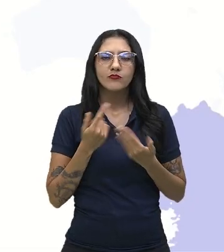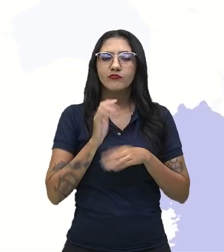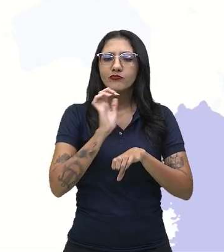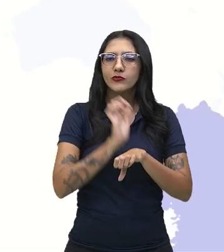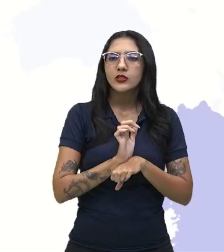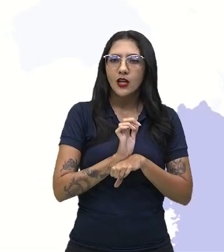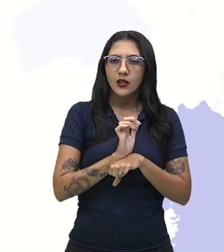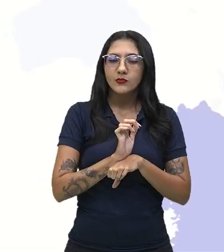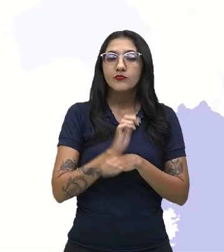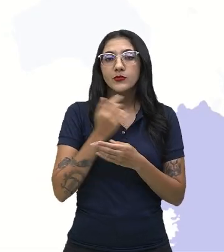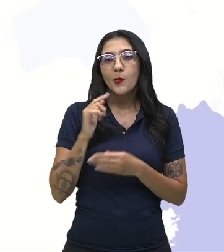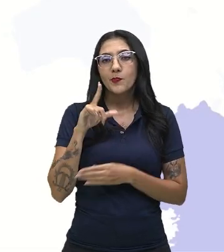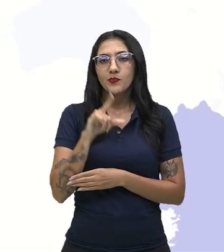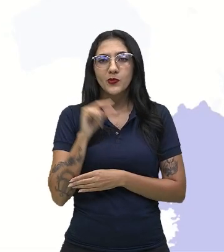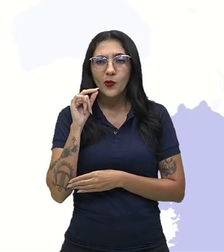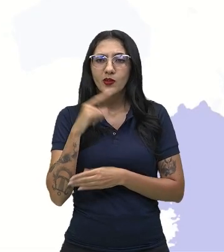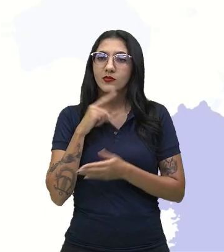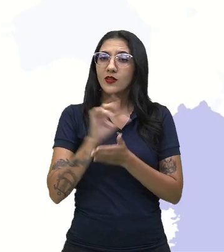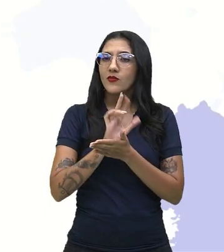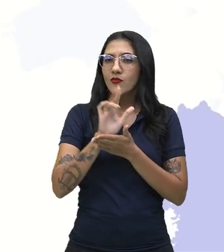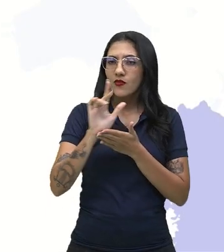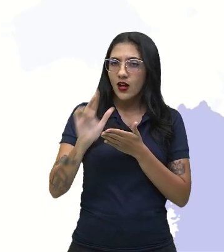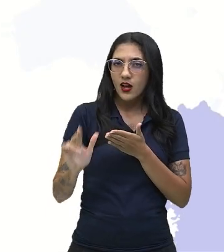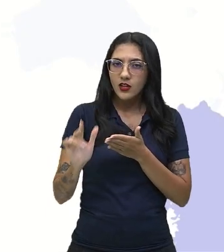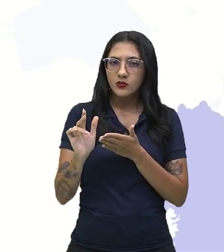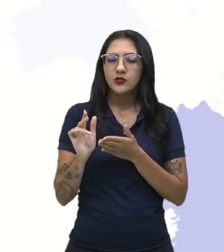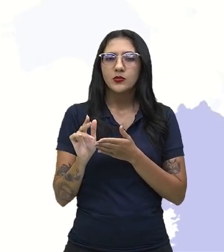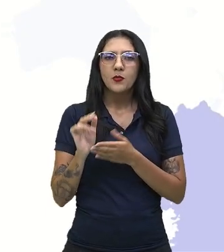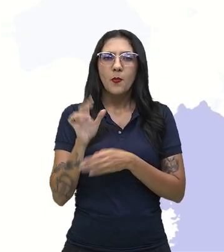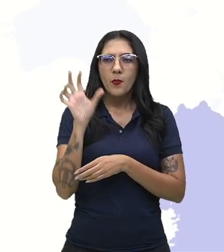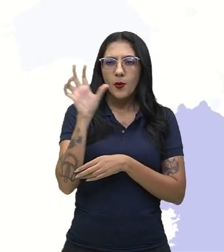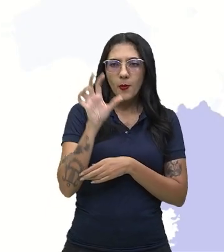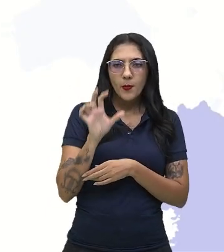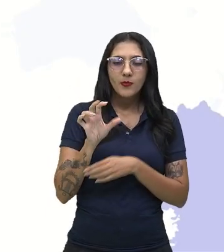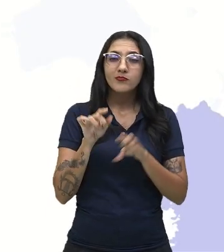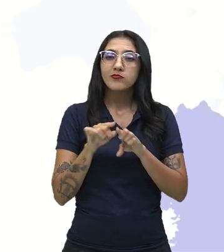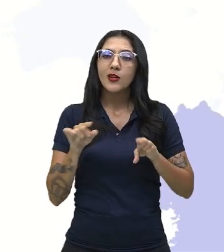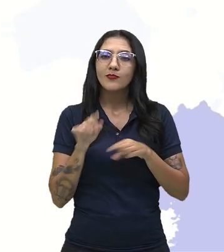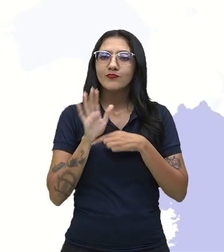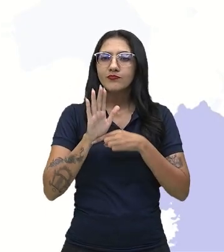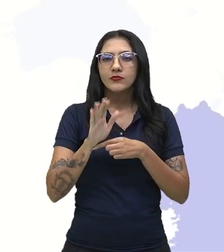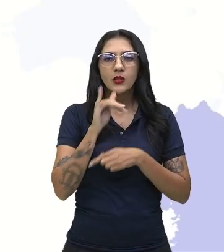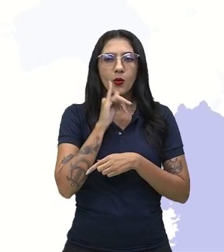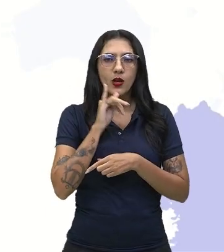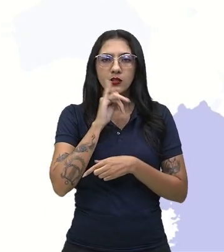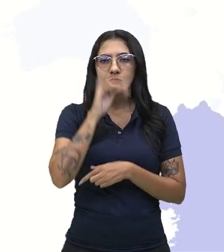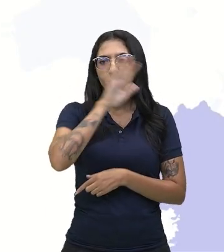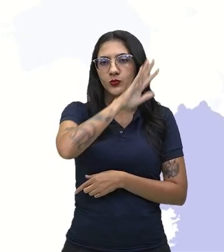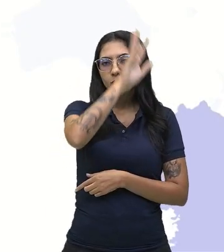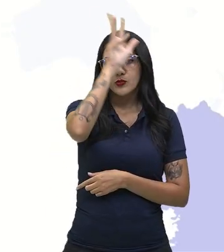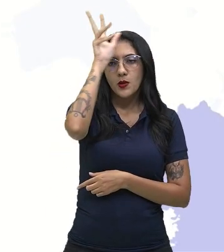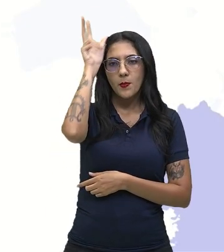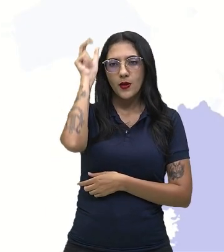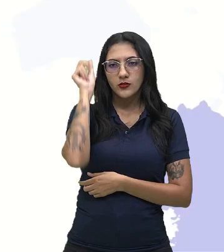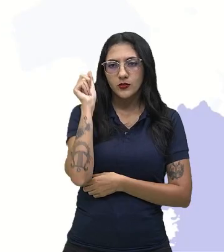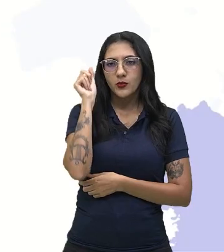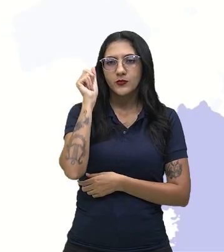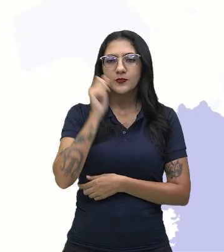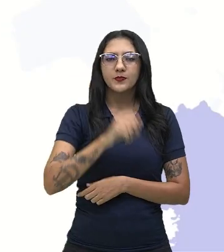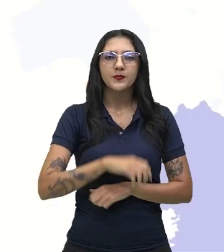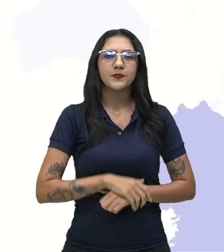estar inserido? Nós temos vários estados, várias unidades, né? Aí eu dei o exemplo do Amazonas, só para vocês